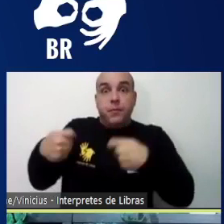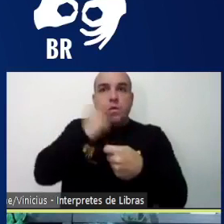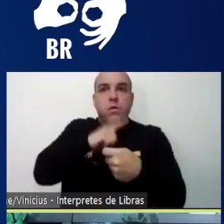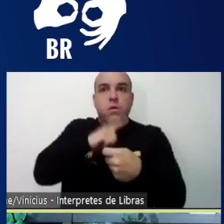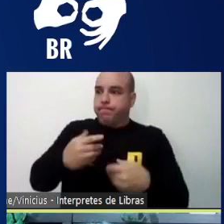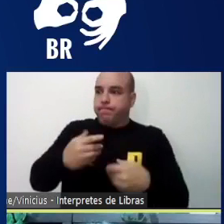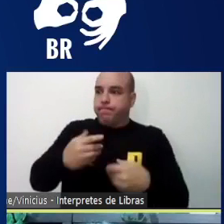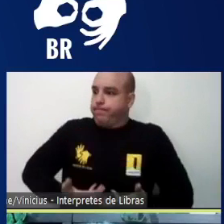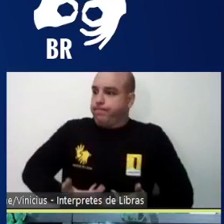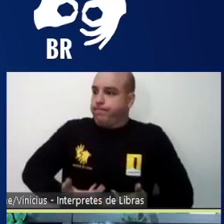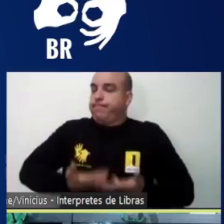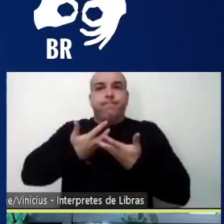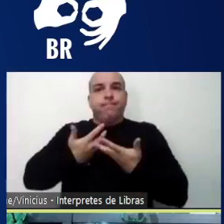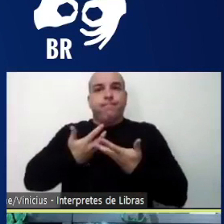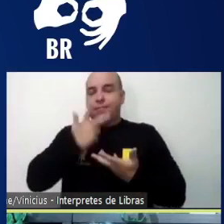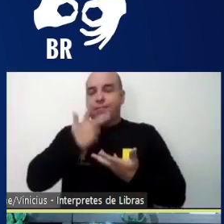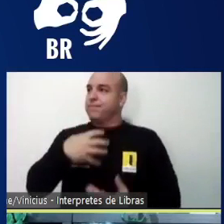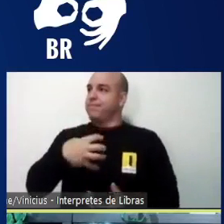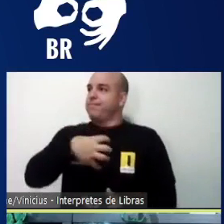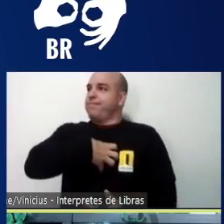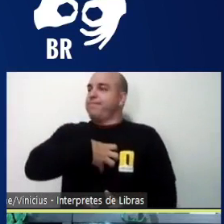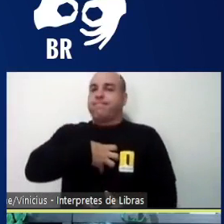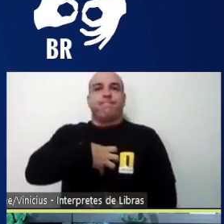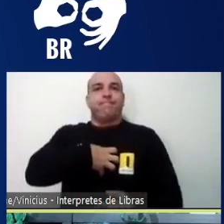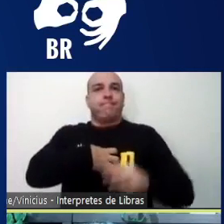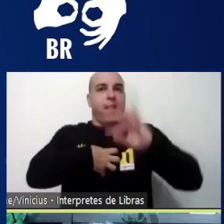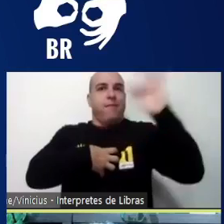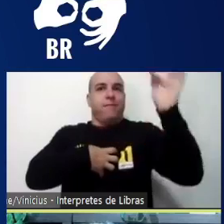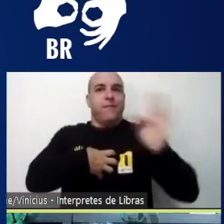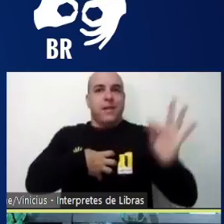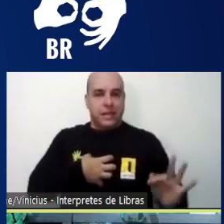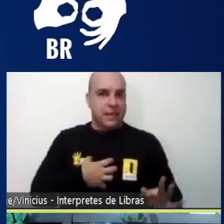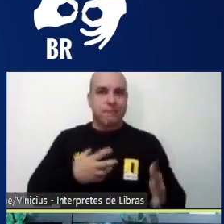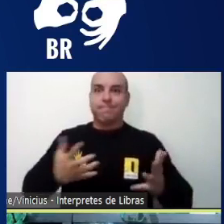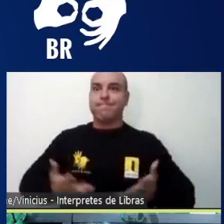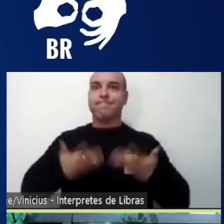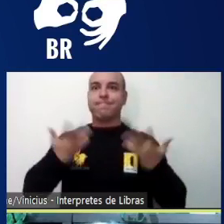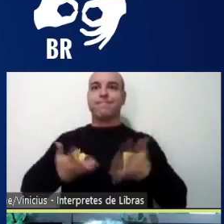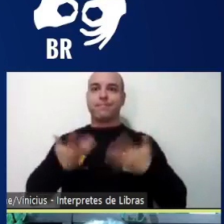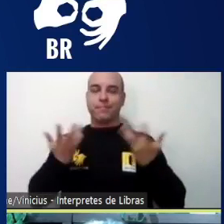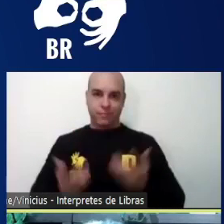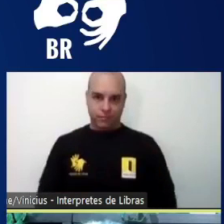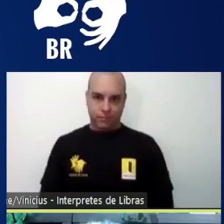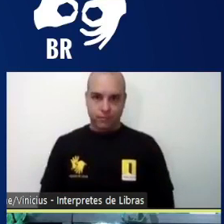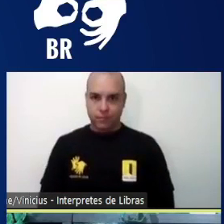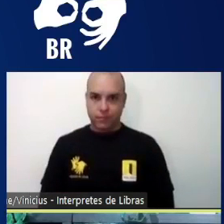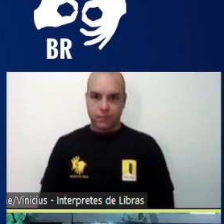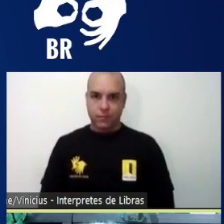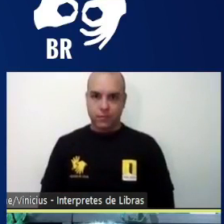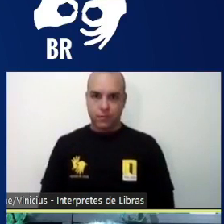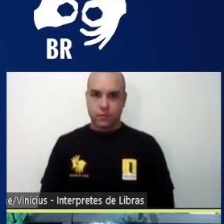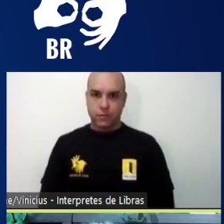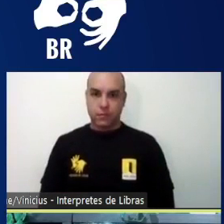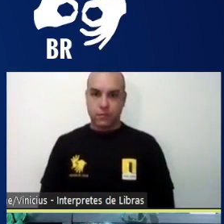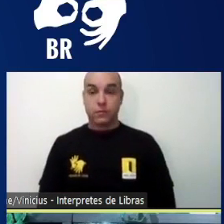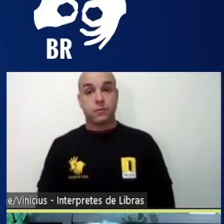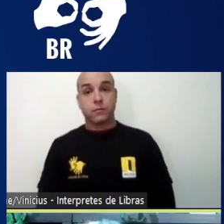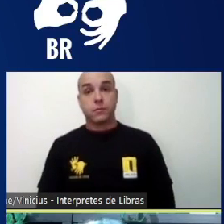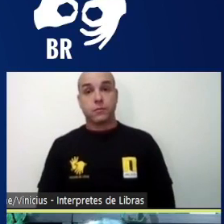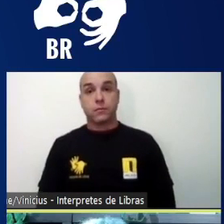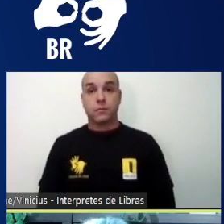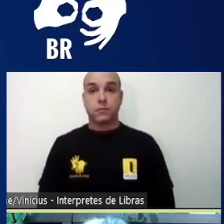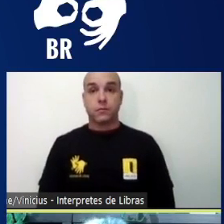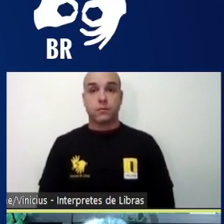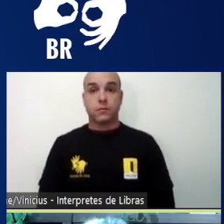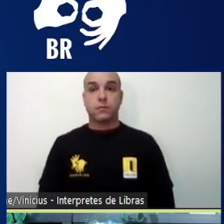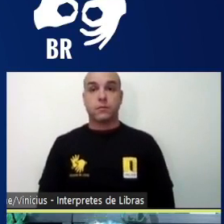Então, a gente parte de um pressuposto de que a sociedade que cria condições para que os seus